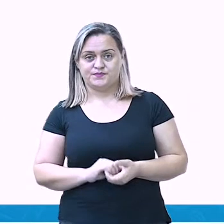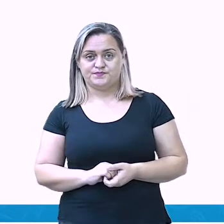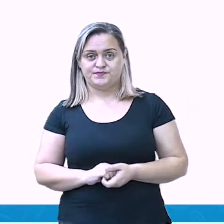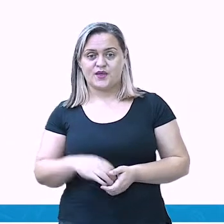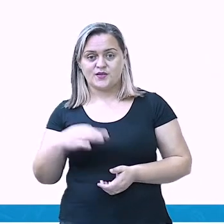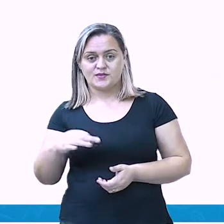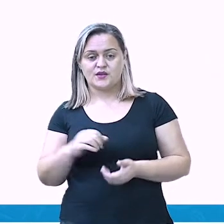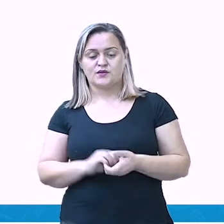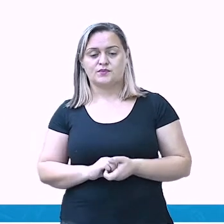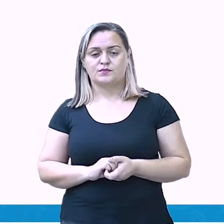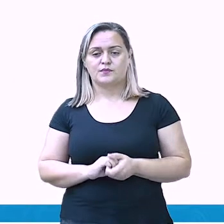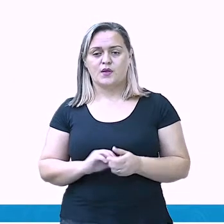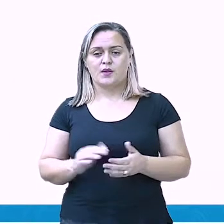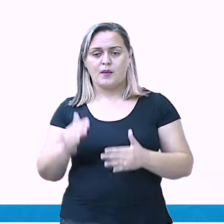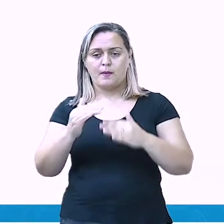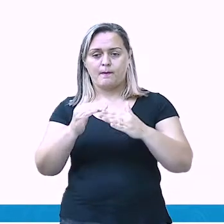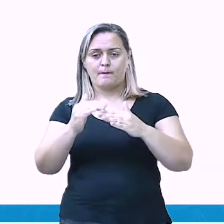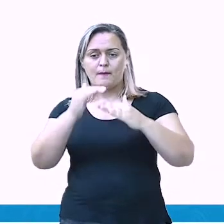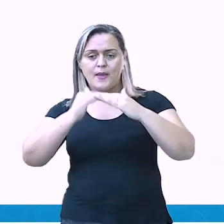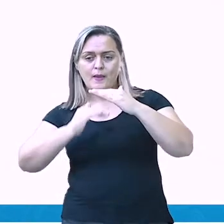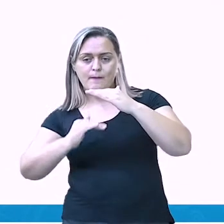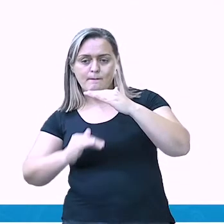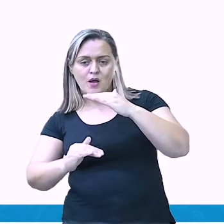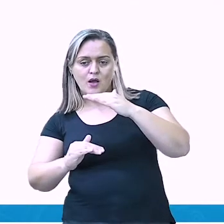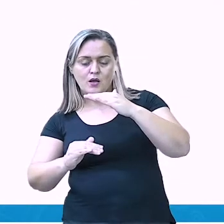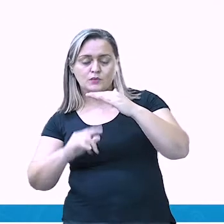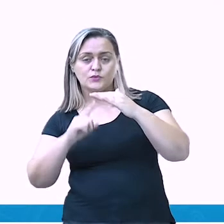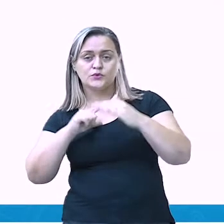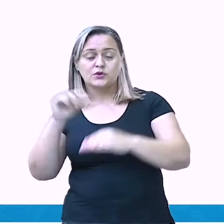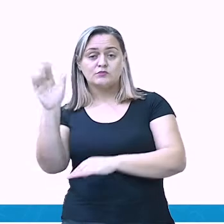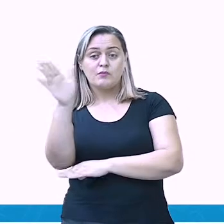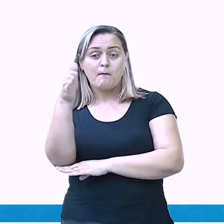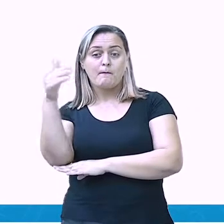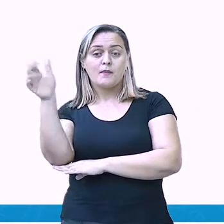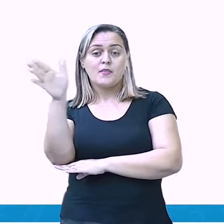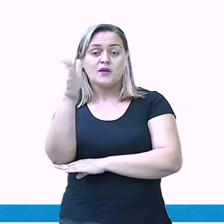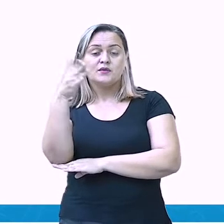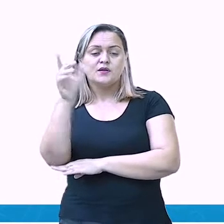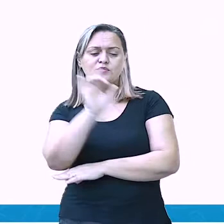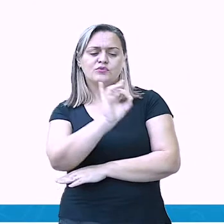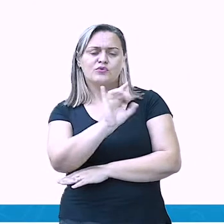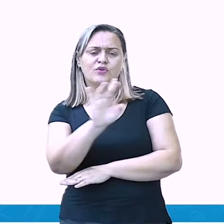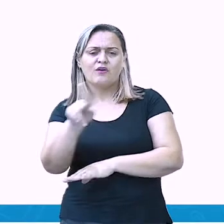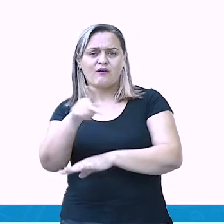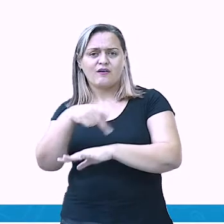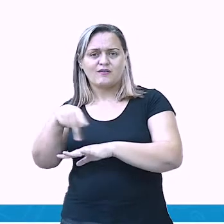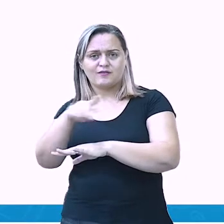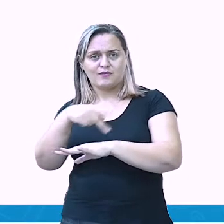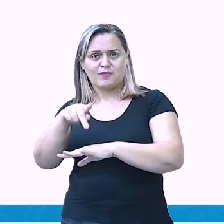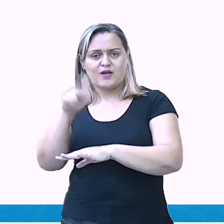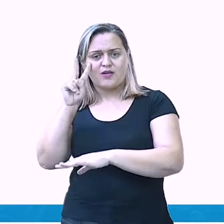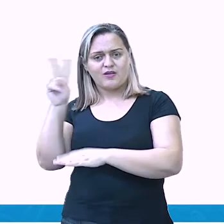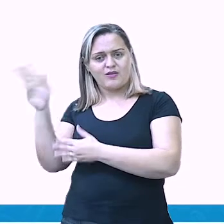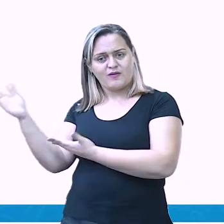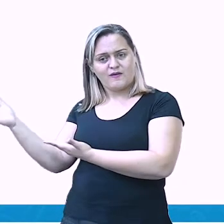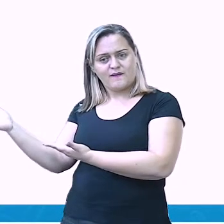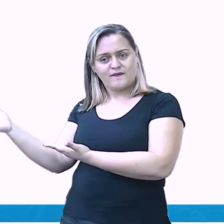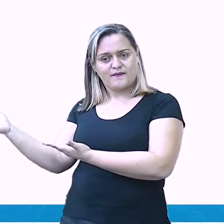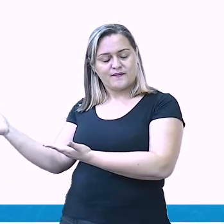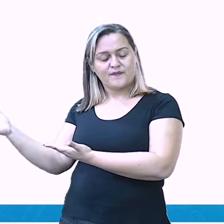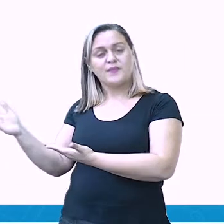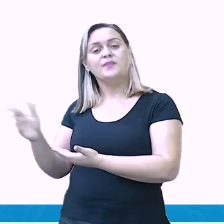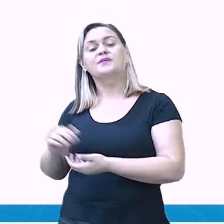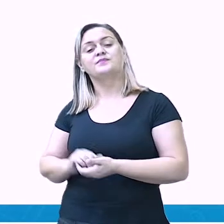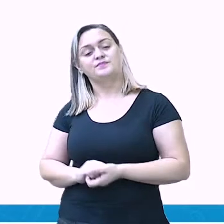desse Mapa Mundi, eu tenho as bandeiras de cada país. É muito interessante. Sabia que tem